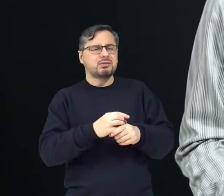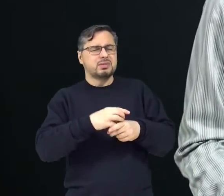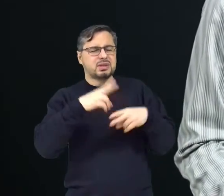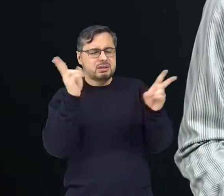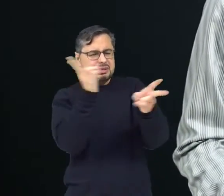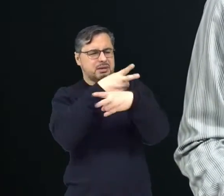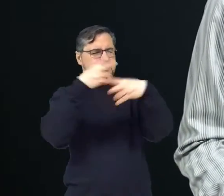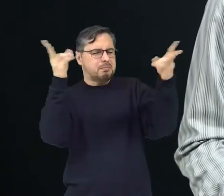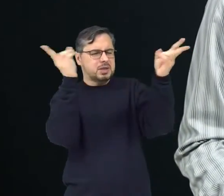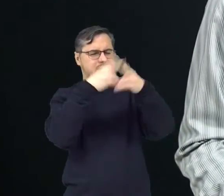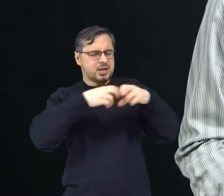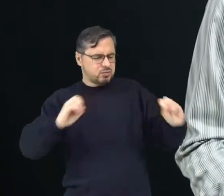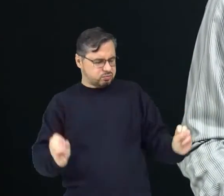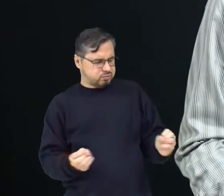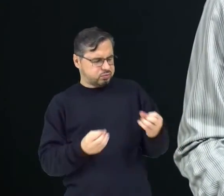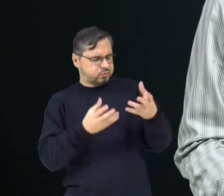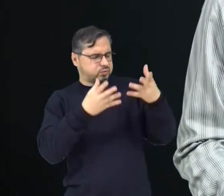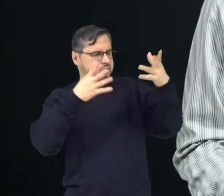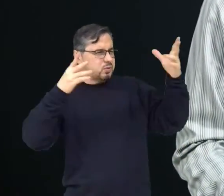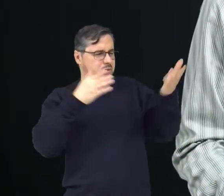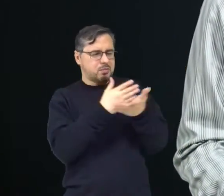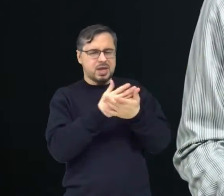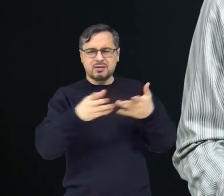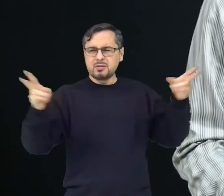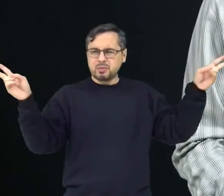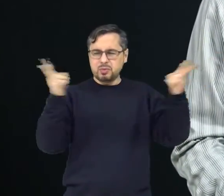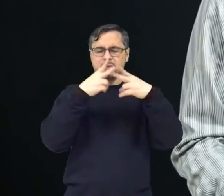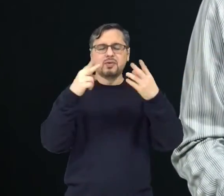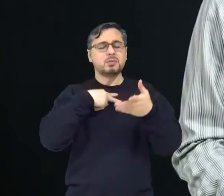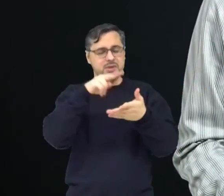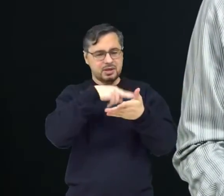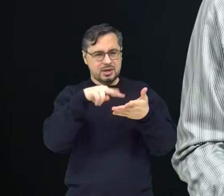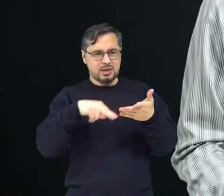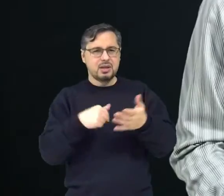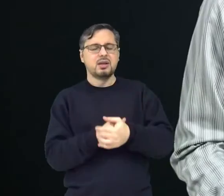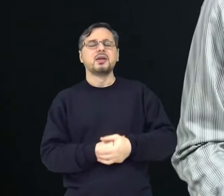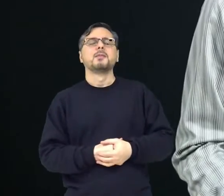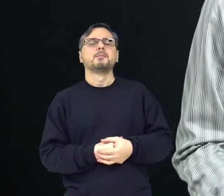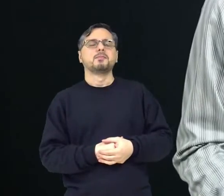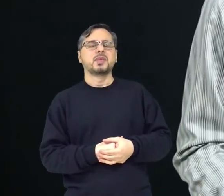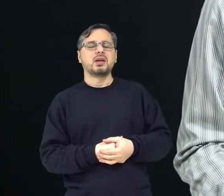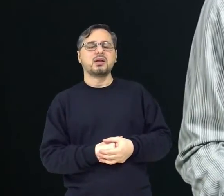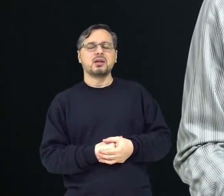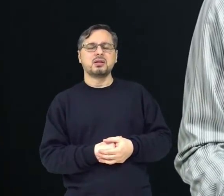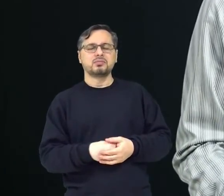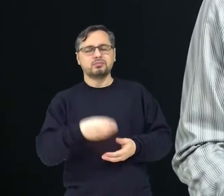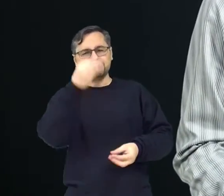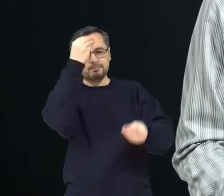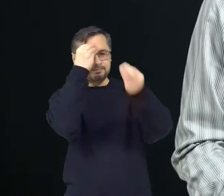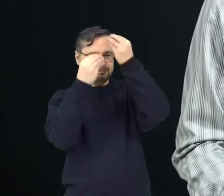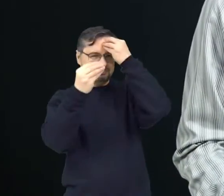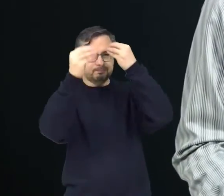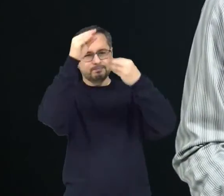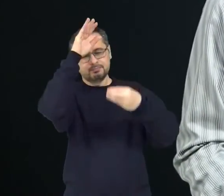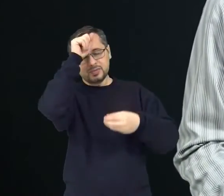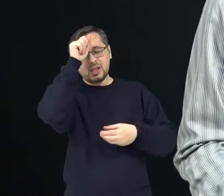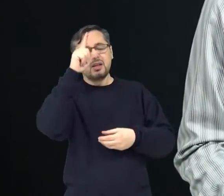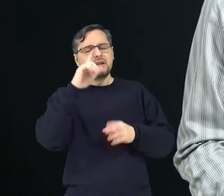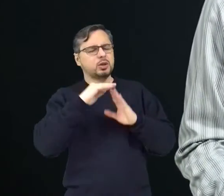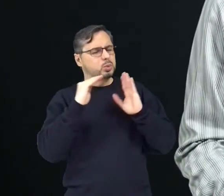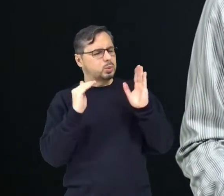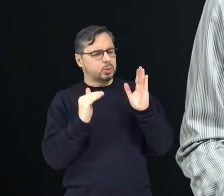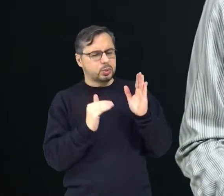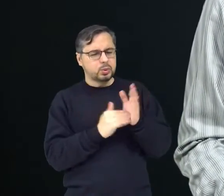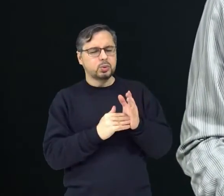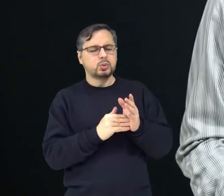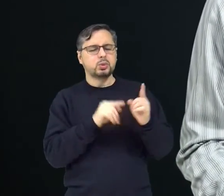leitura certamente o fará rememorar desse momento. A aplicação é uma aplicação que tem tudo a ver com o tempo que estamos passando, um tempo